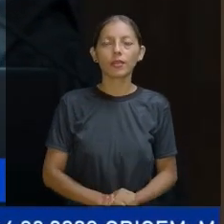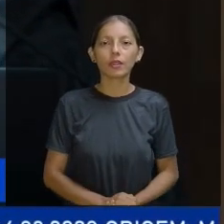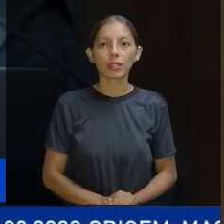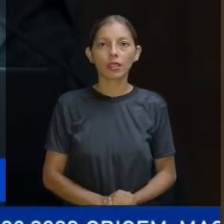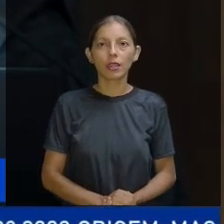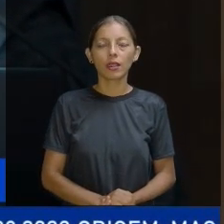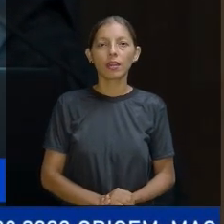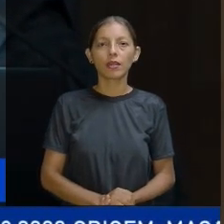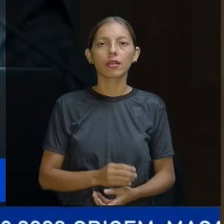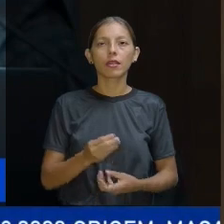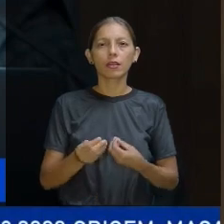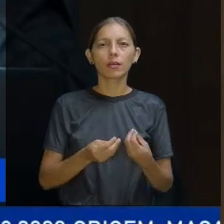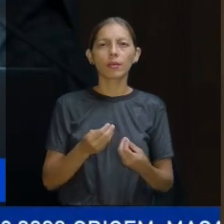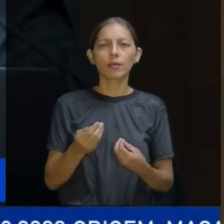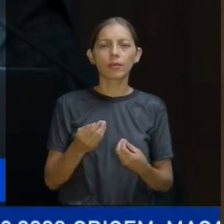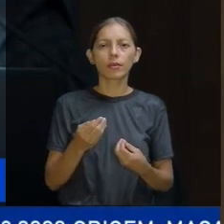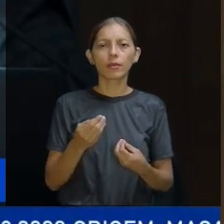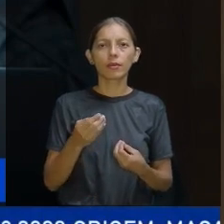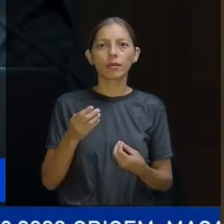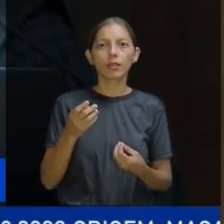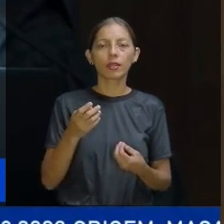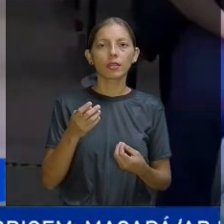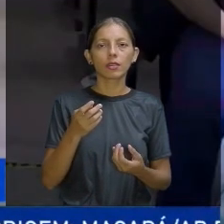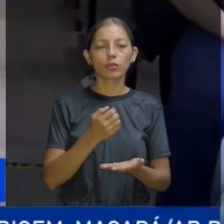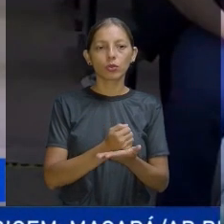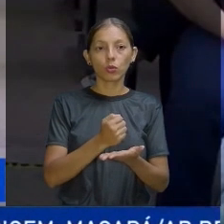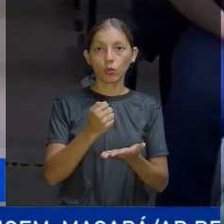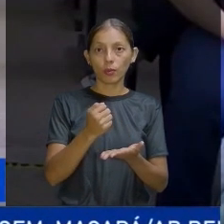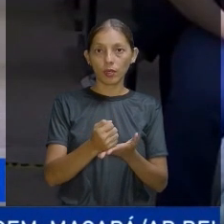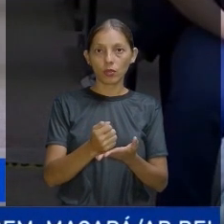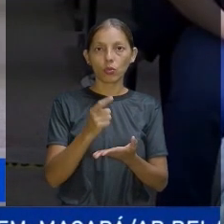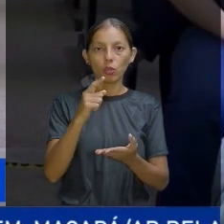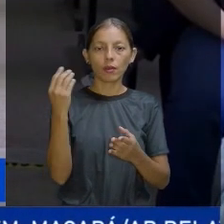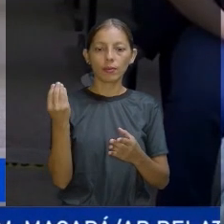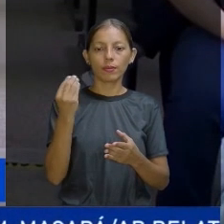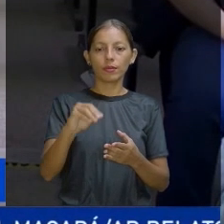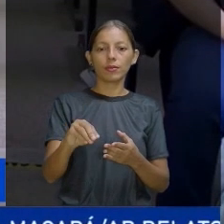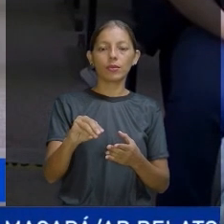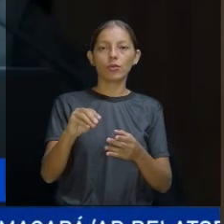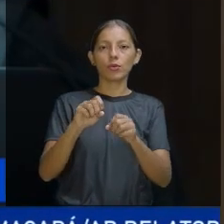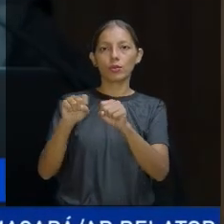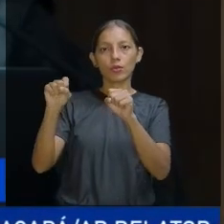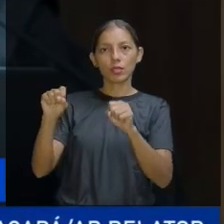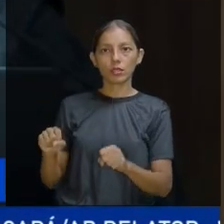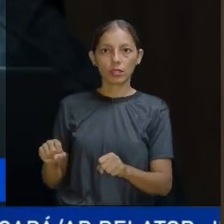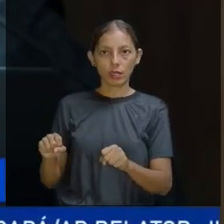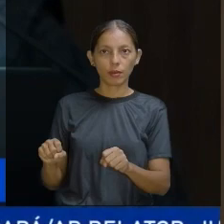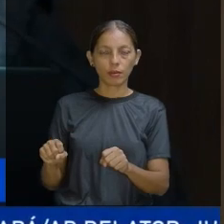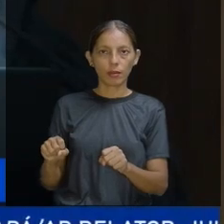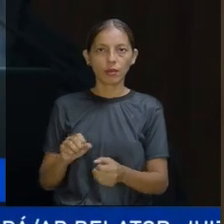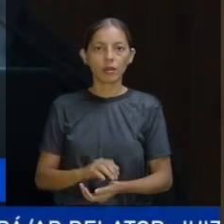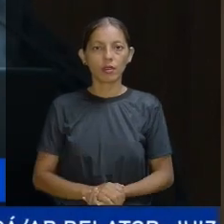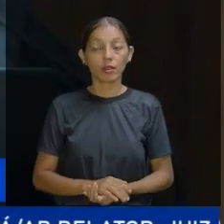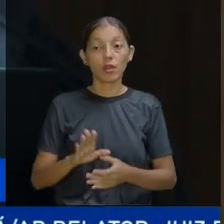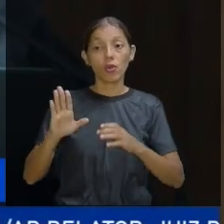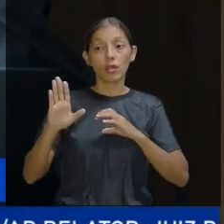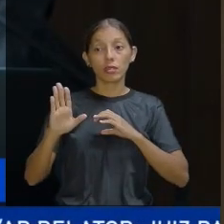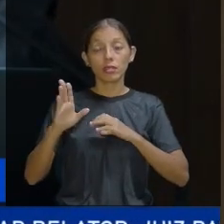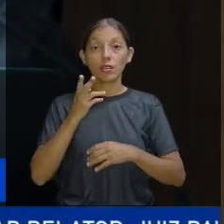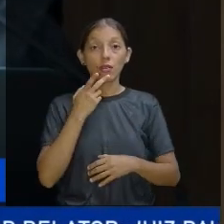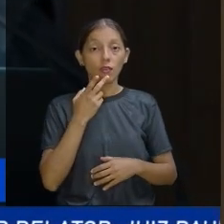a documentação e... Foco no desembargador João Lages, presidente do TRE Amapá. Que errou, não foi